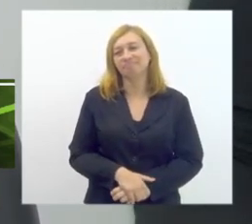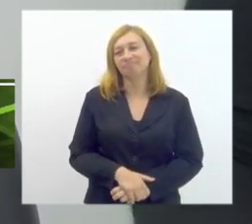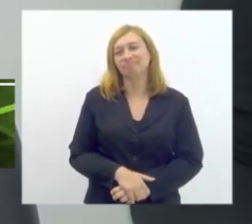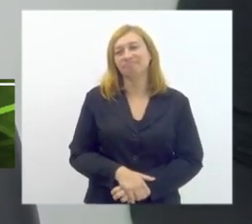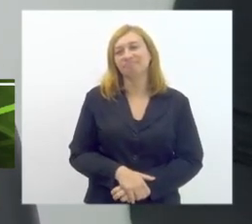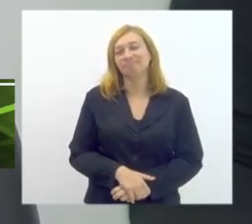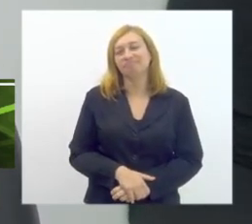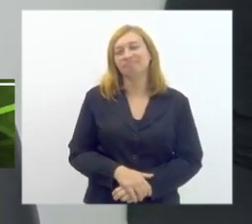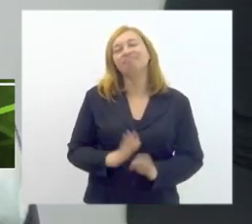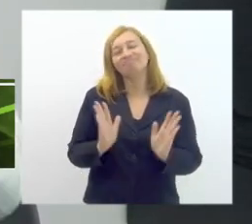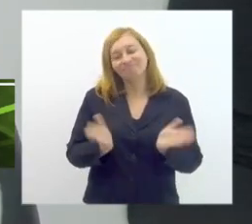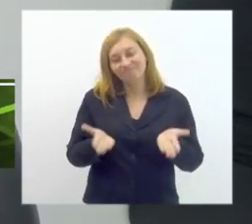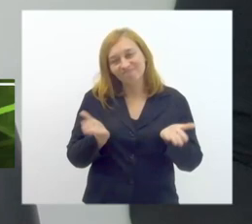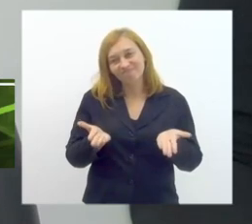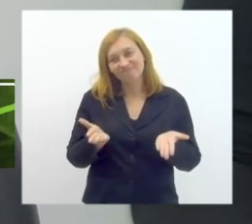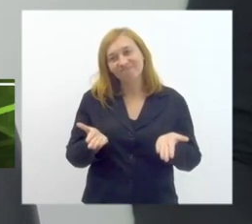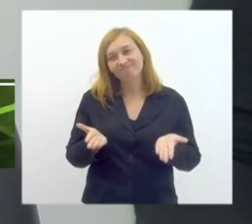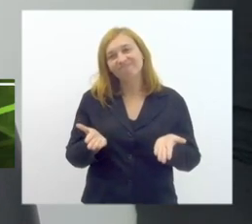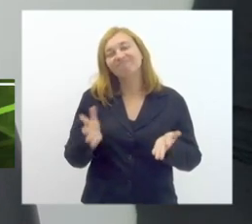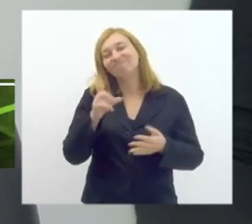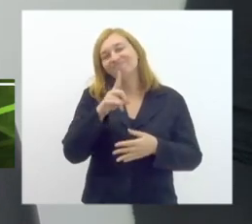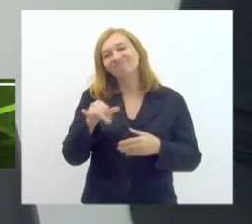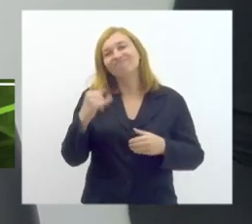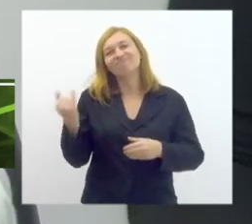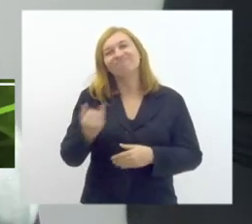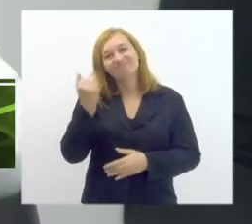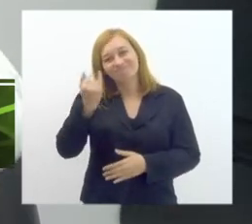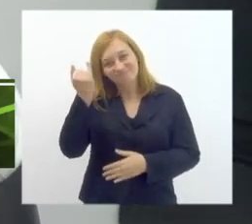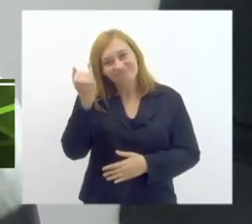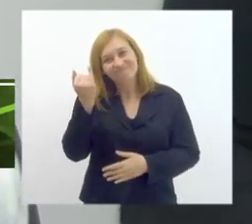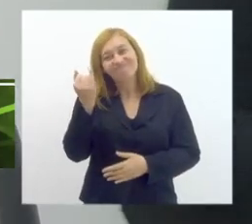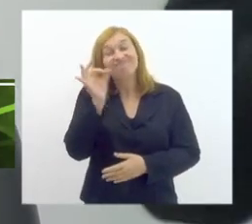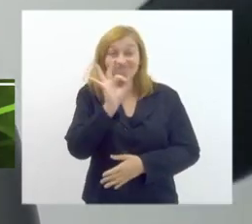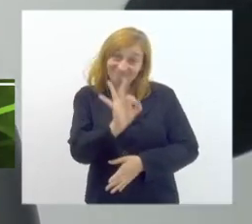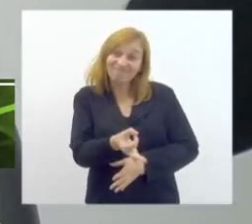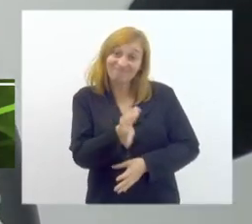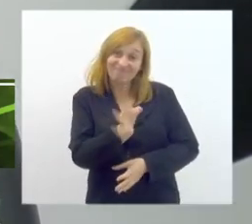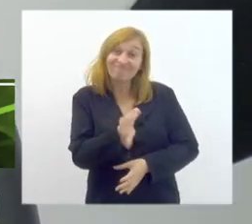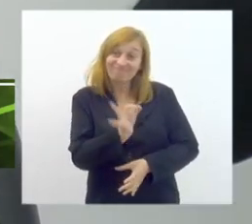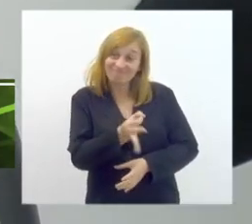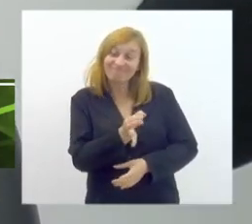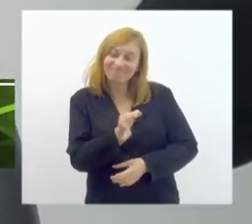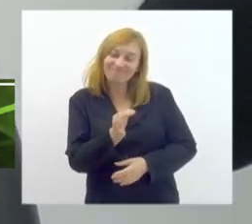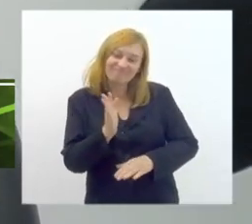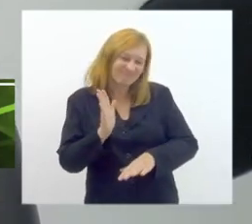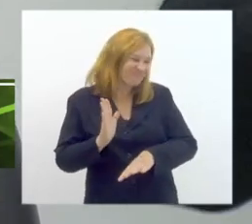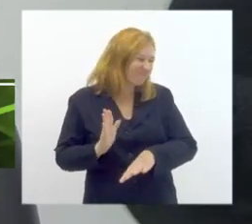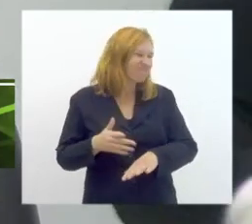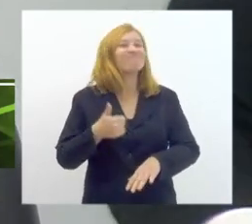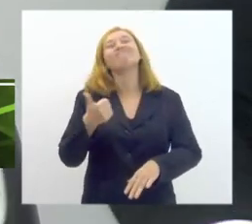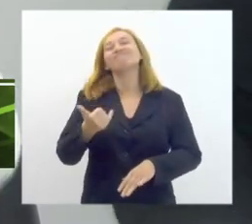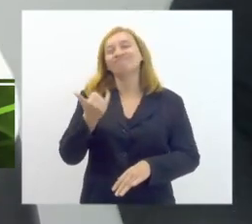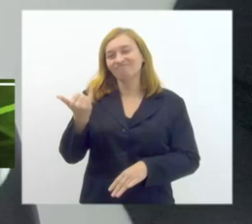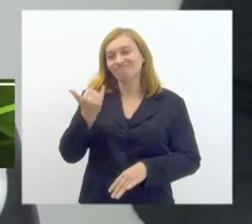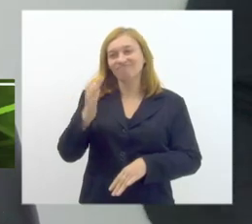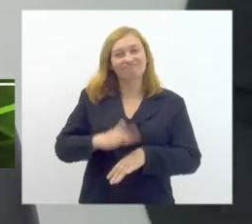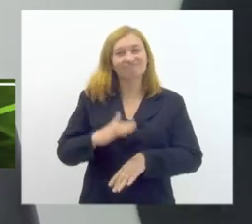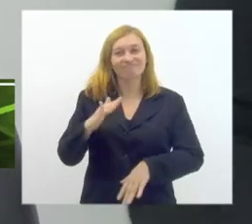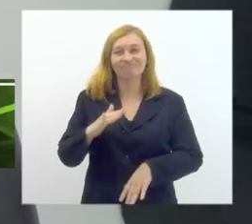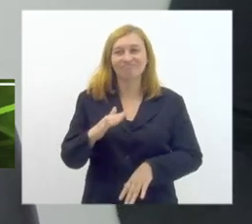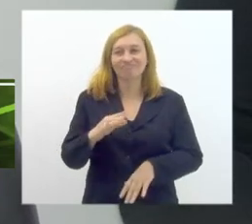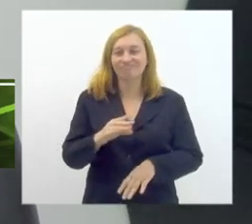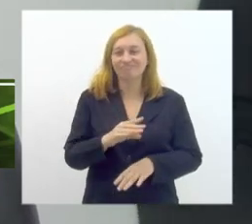dizer que a gente hoje já está tendo um dia muito importante e, com certeza, será melhor ainda. A gente está saindo